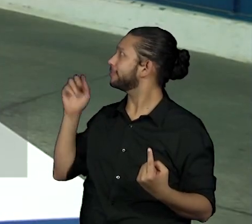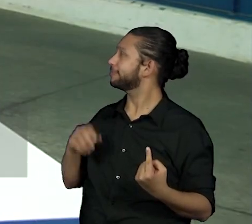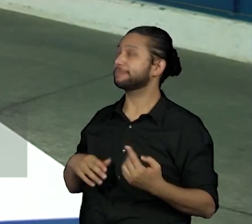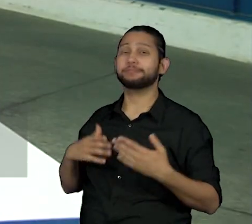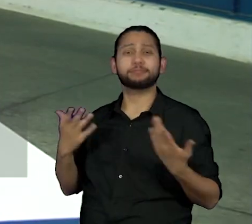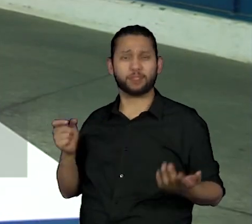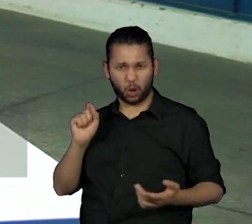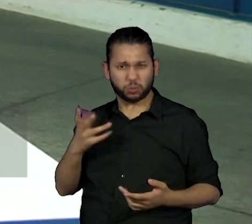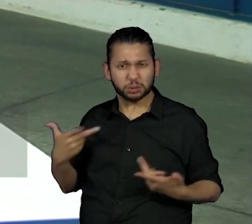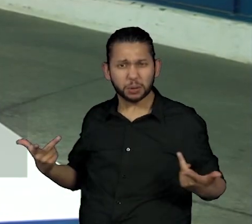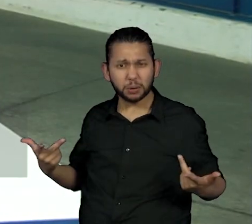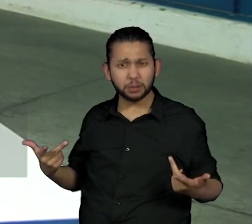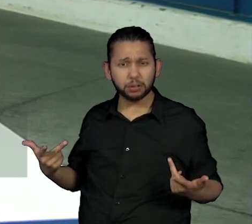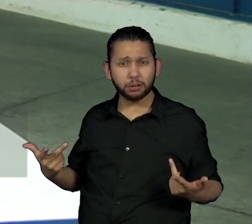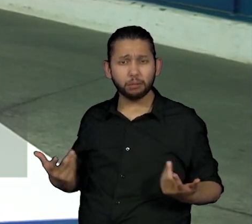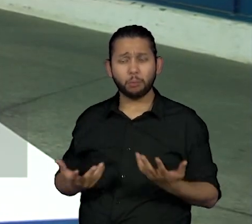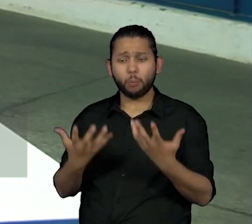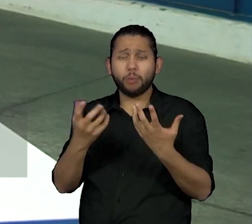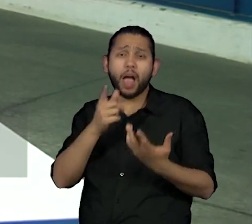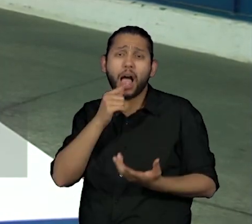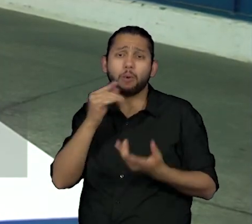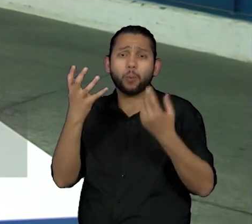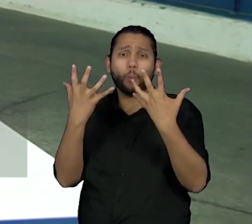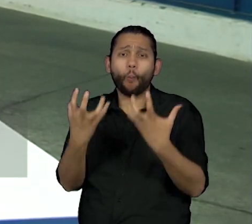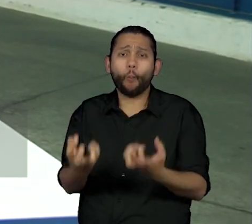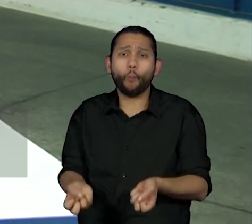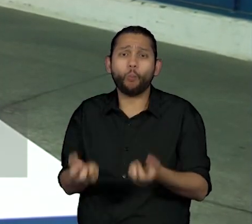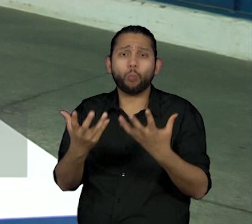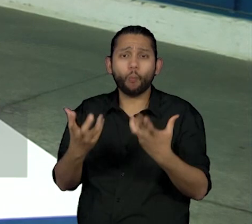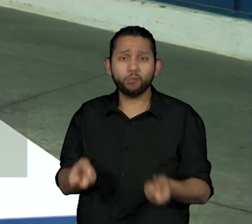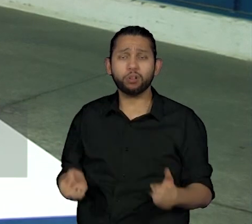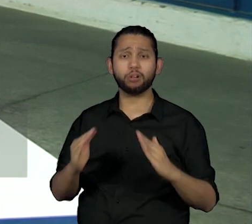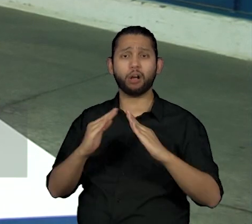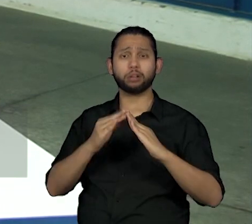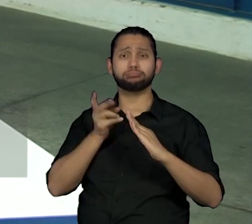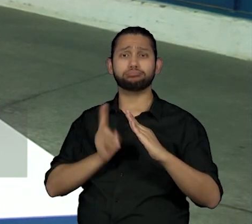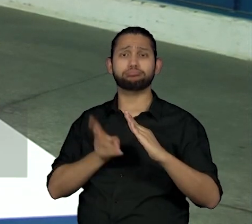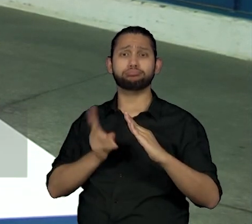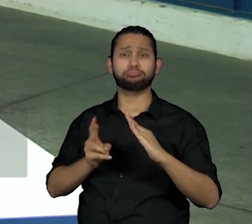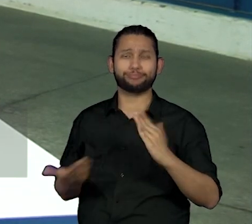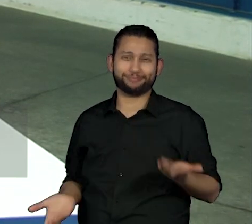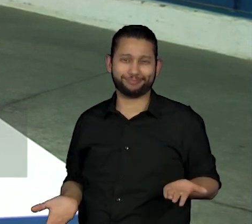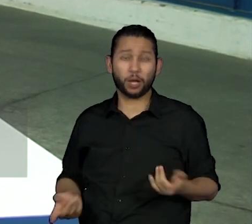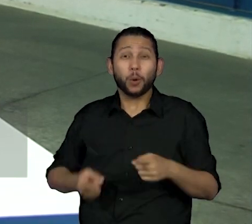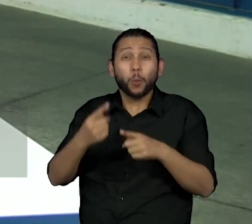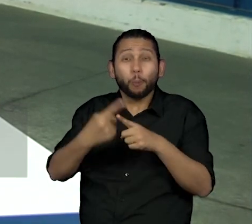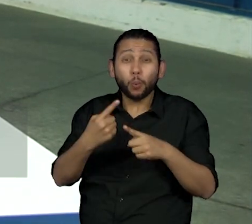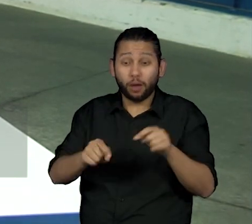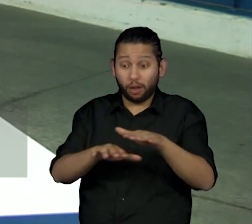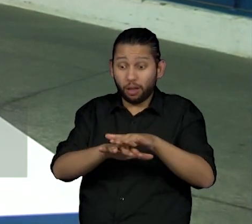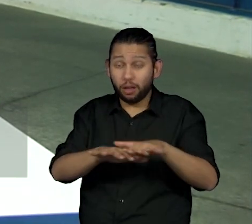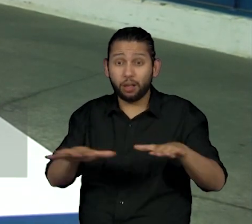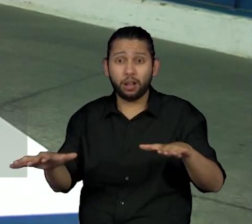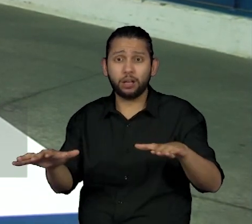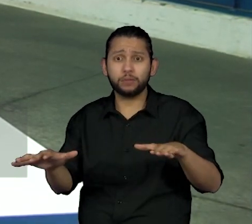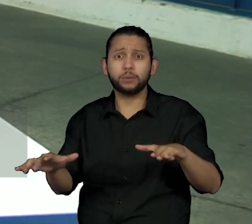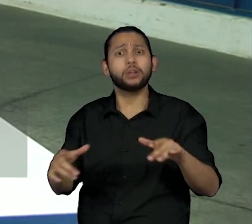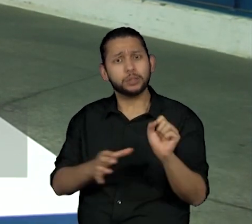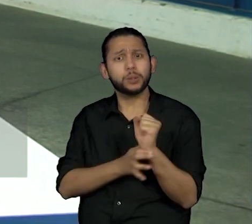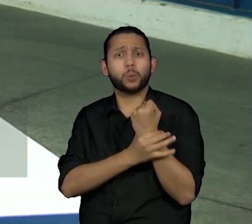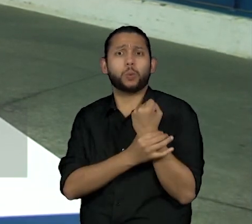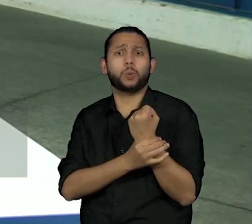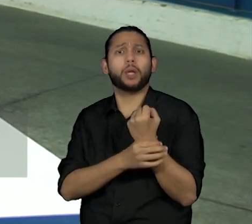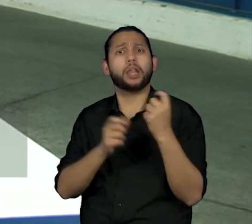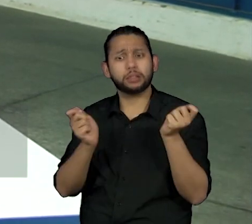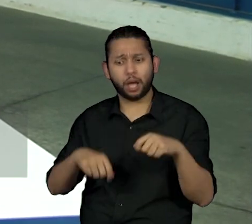Então, o que aconteceu? Nada, as casas continuaram em pé. Por quê? Porque a forma do relevo é mais segura